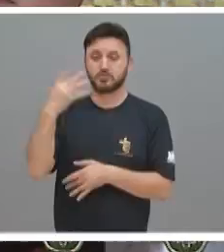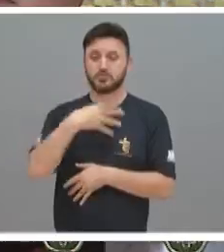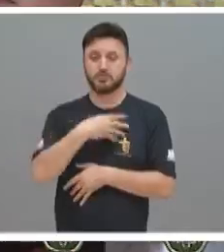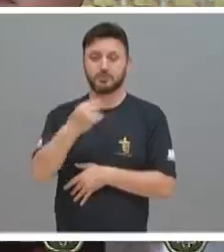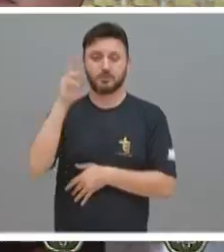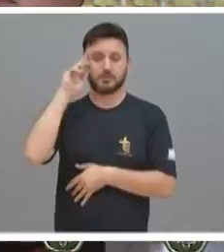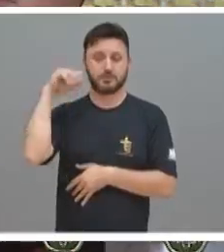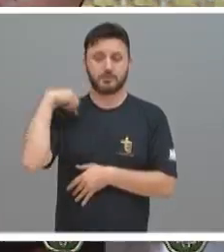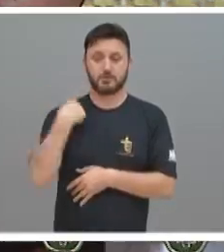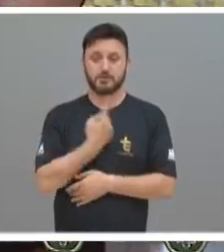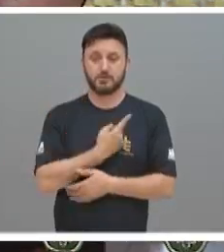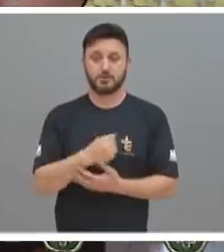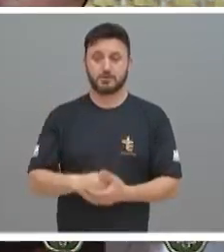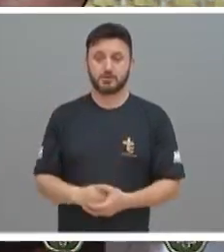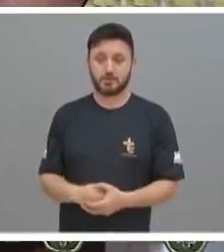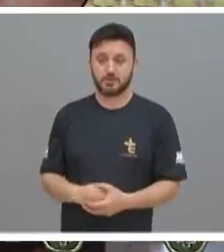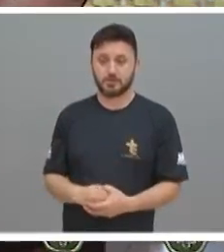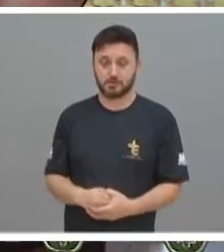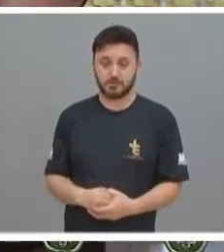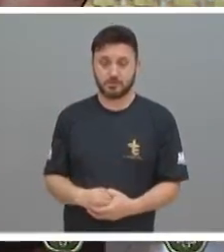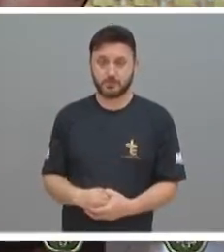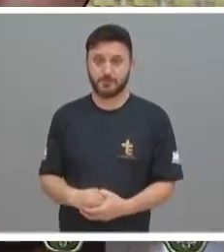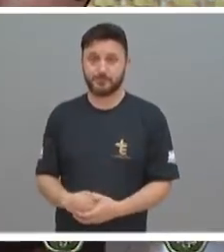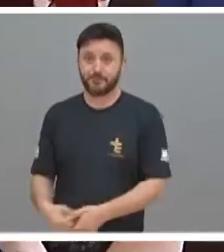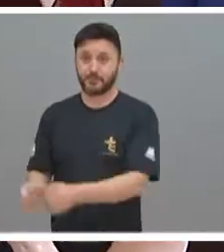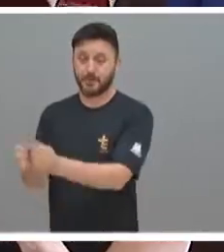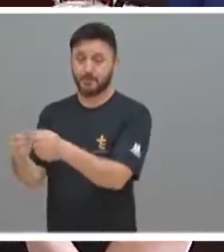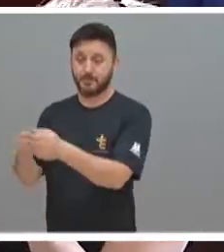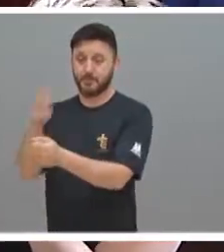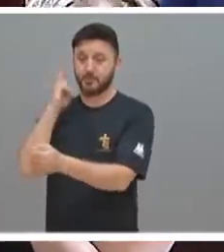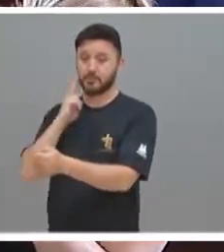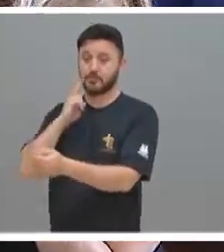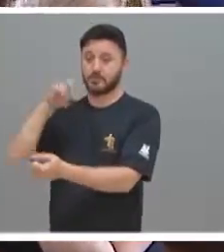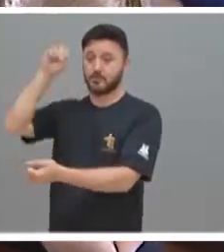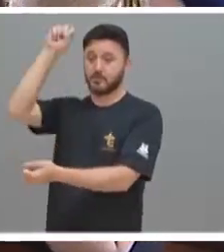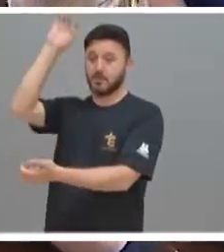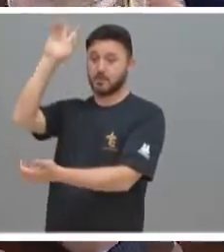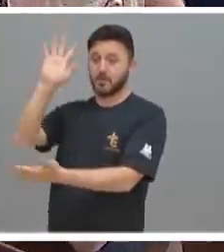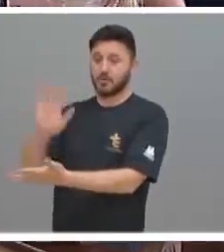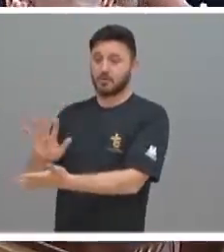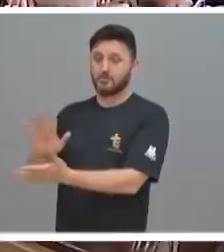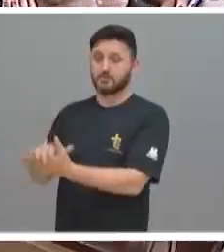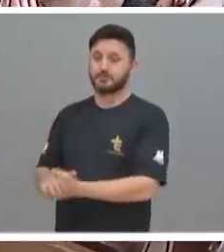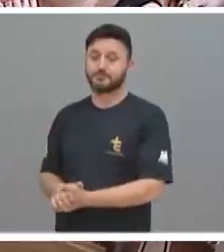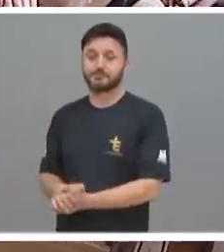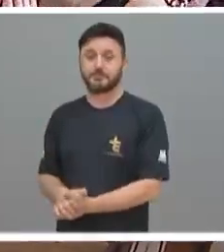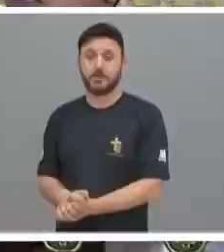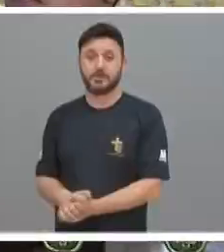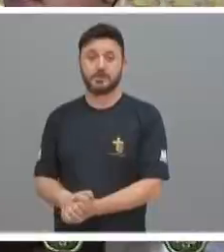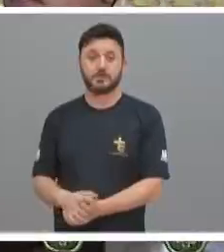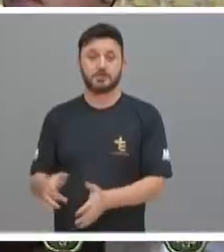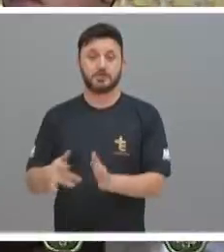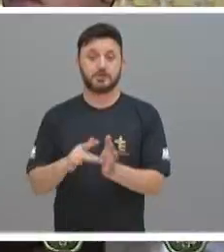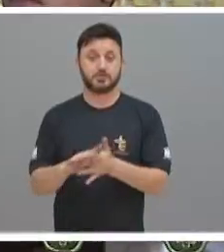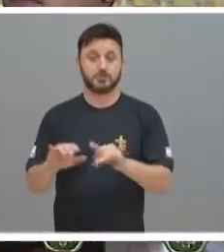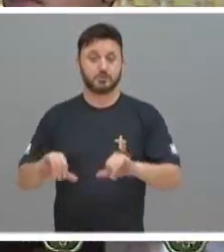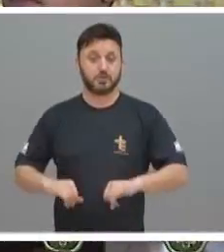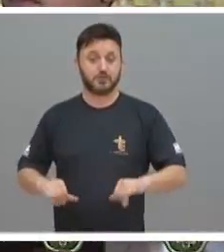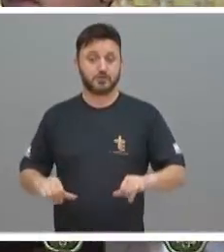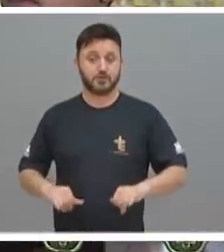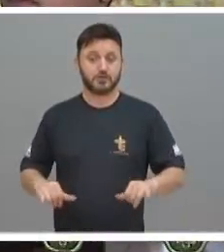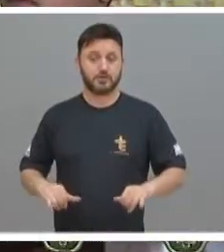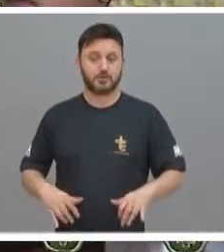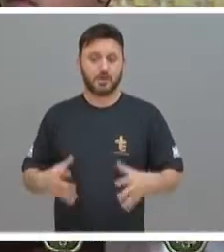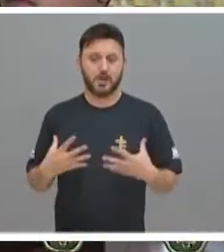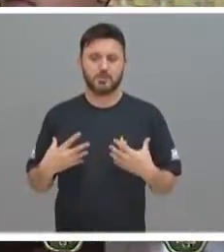Jesus Cristo, vosso Filho e Senhor nosso. Santificai nossa oferenda, ó Senhor. Estando para ser